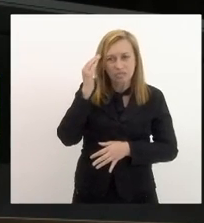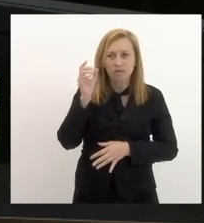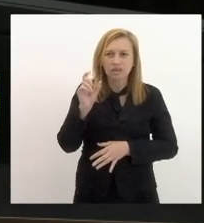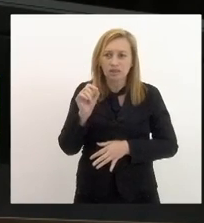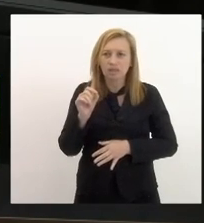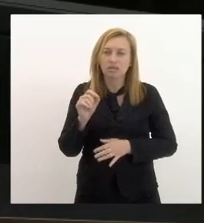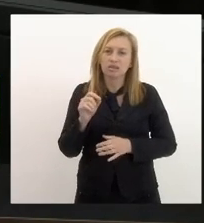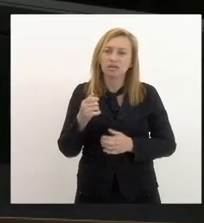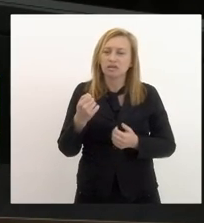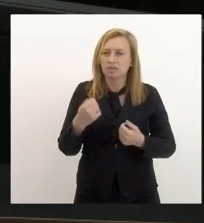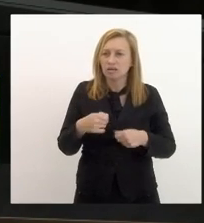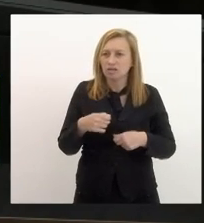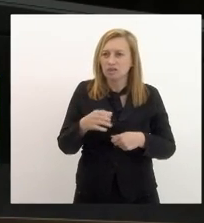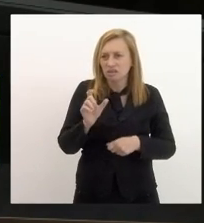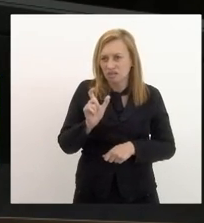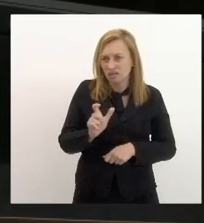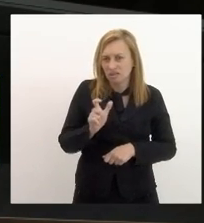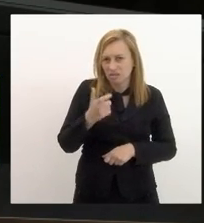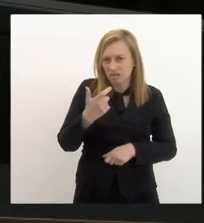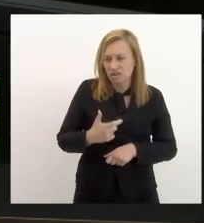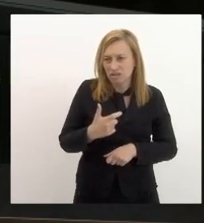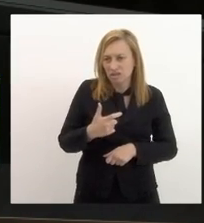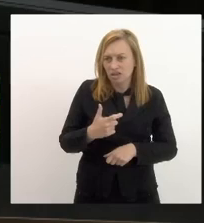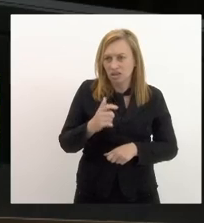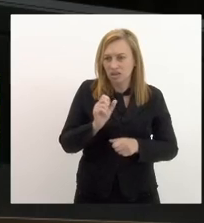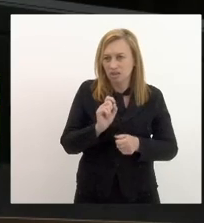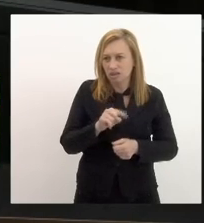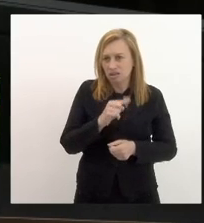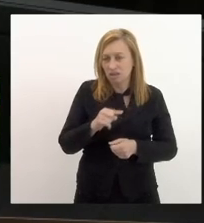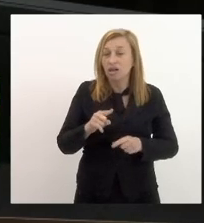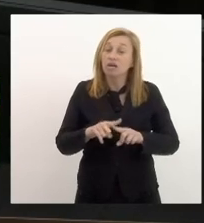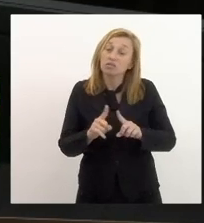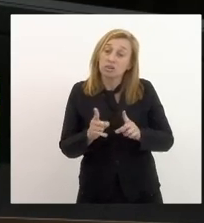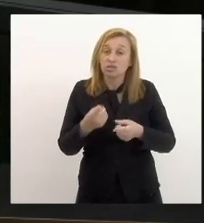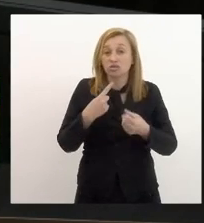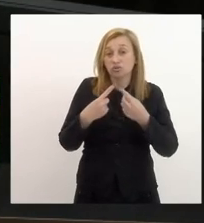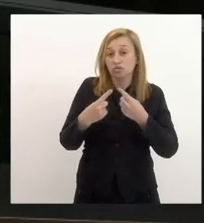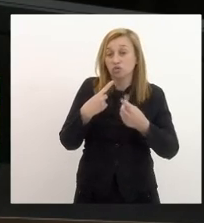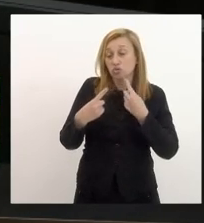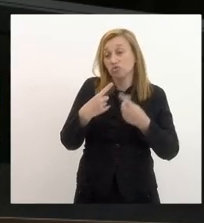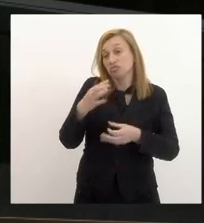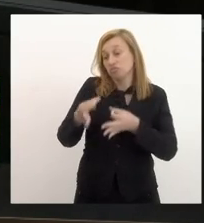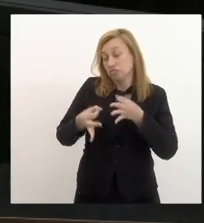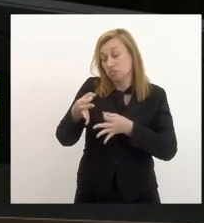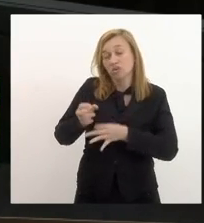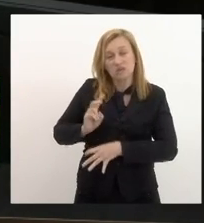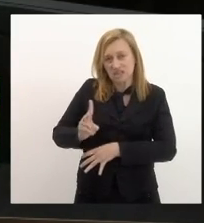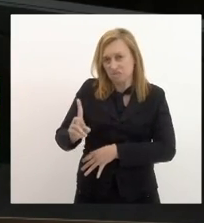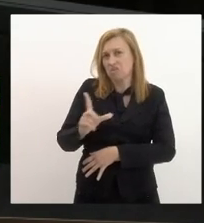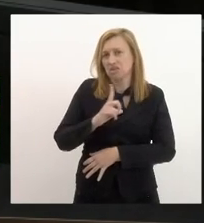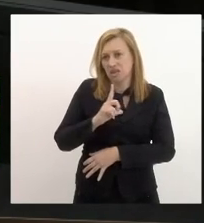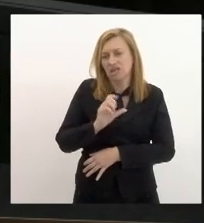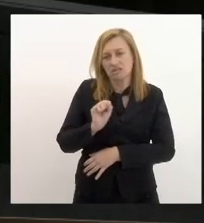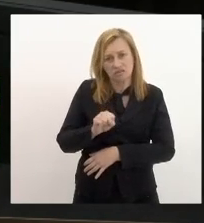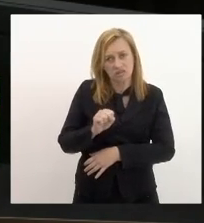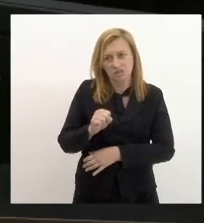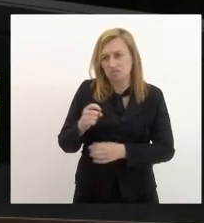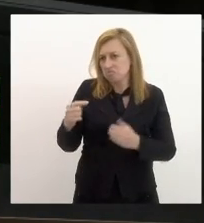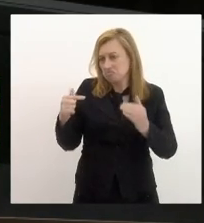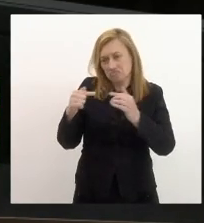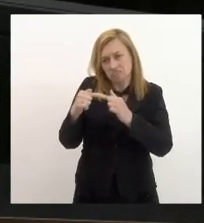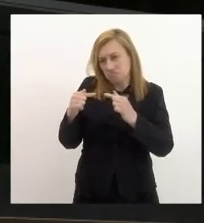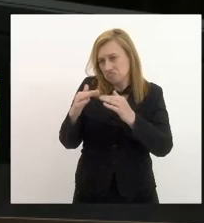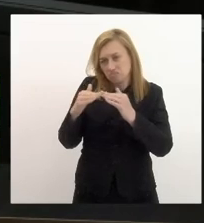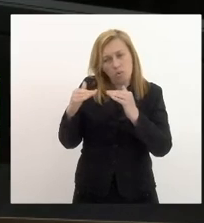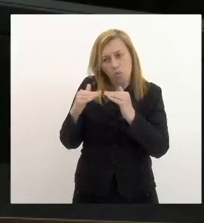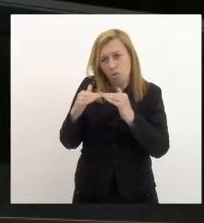aquele Deva ser extinto é claro que a discussão judicial sempre se pode ter tá Qualquer coisa eu não concordo